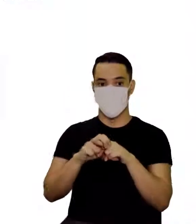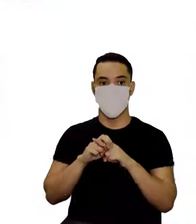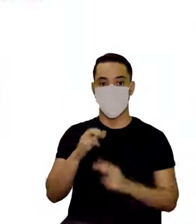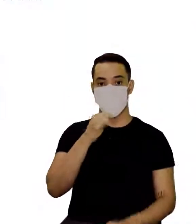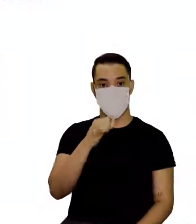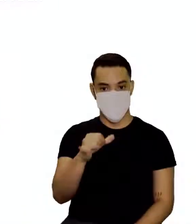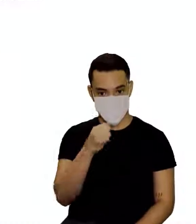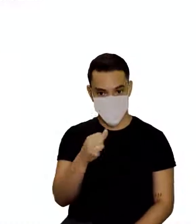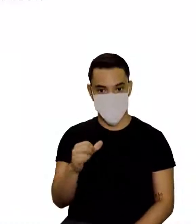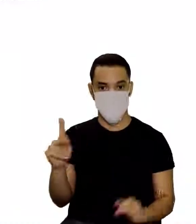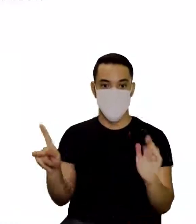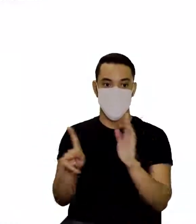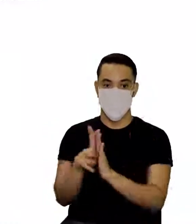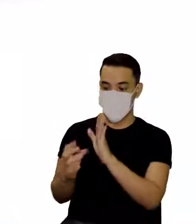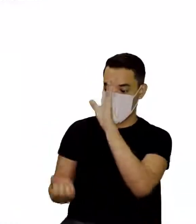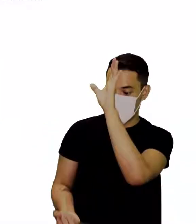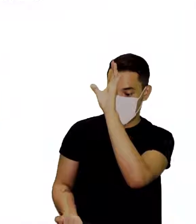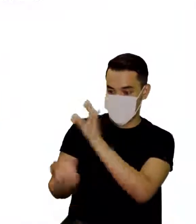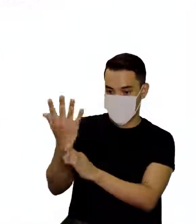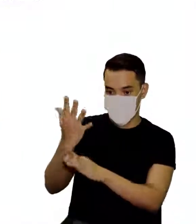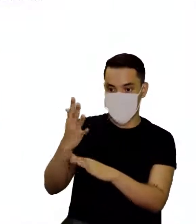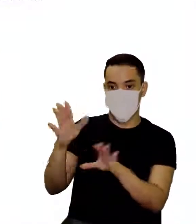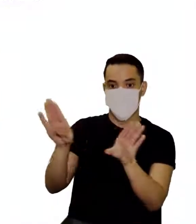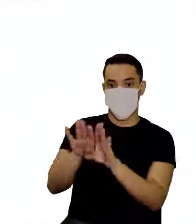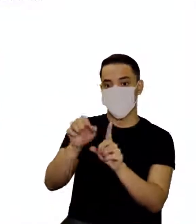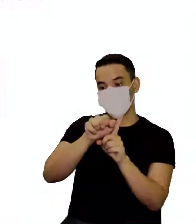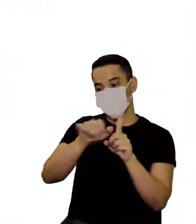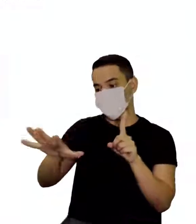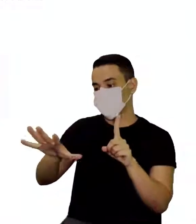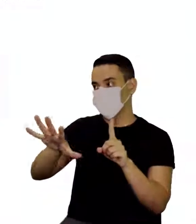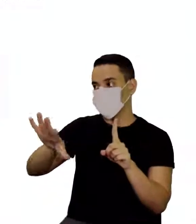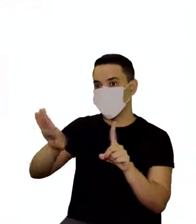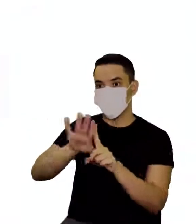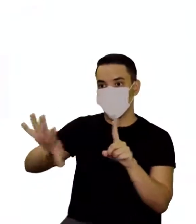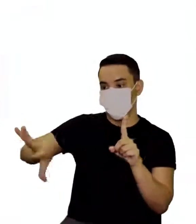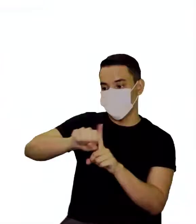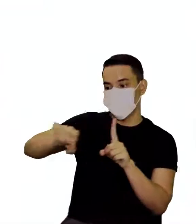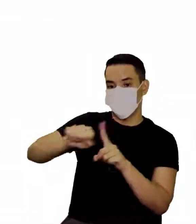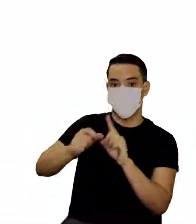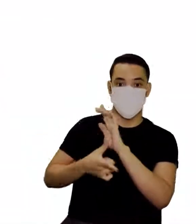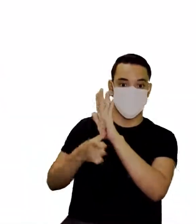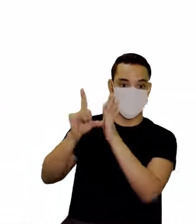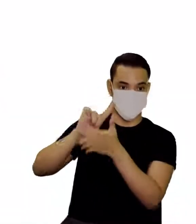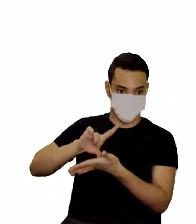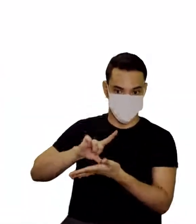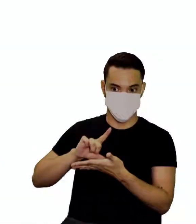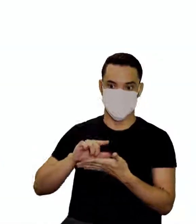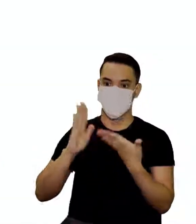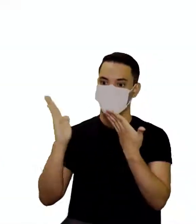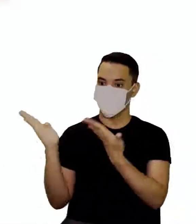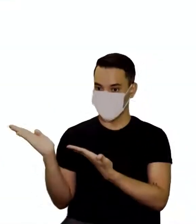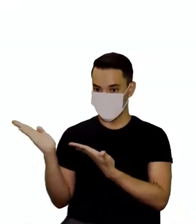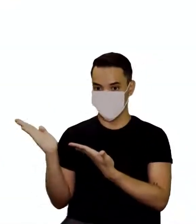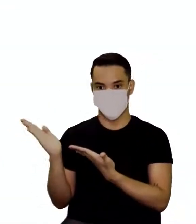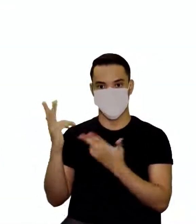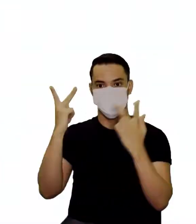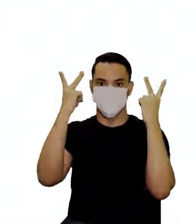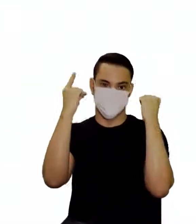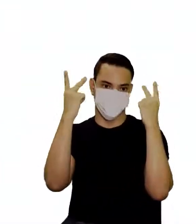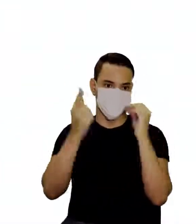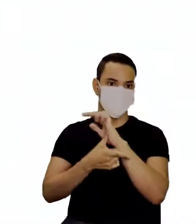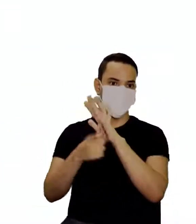a energia com que sai e a energia que a carga tinha, né? Aqui é bem tranquilo,